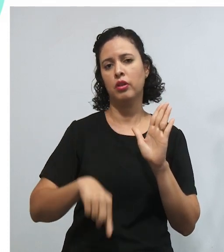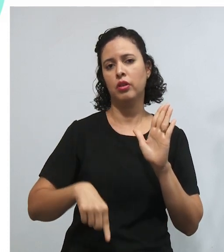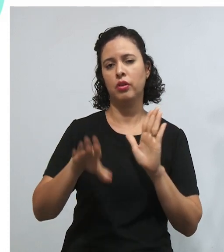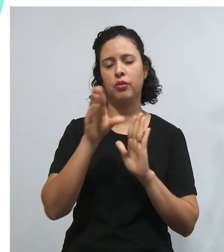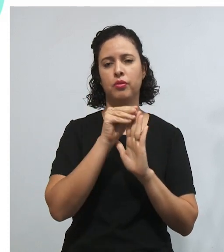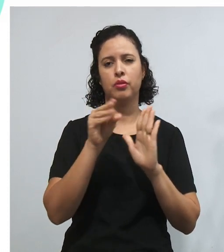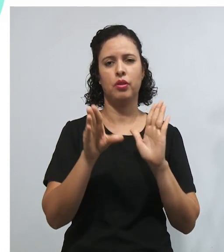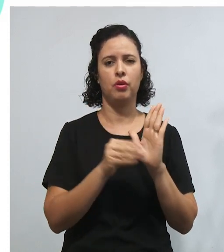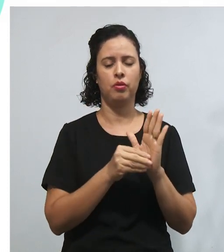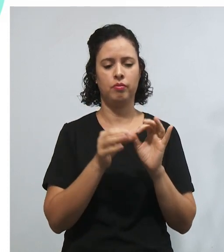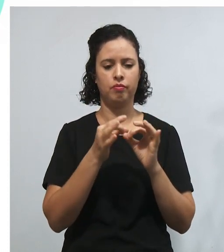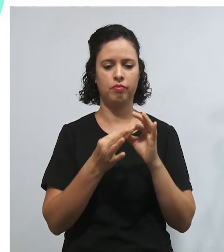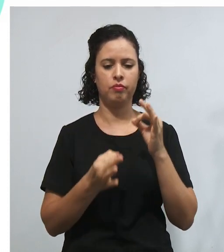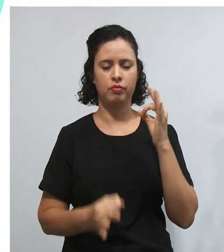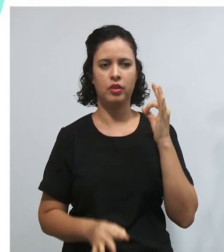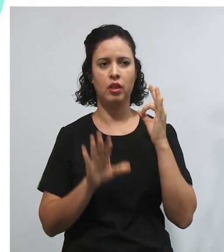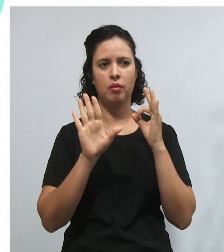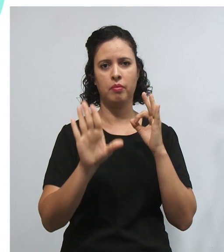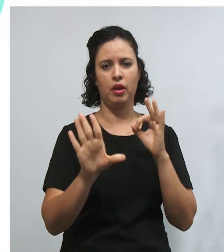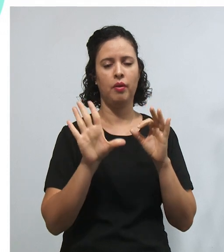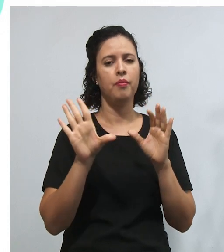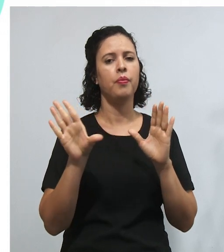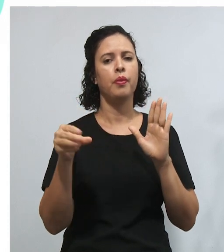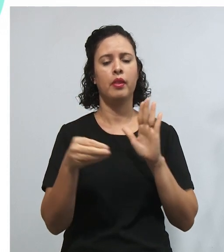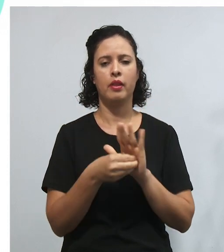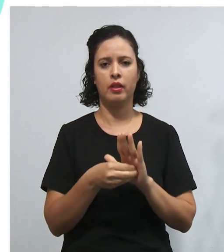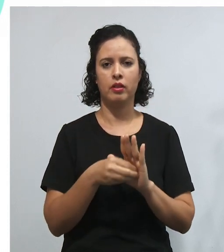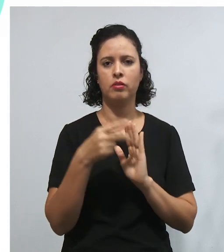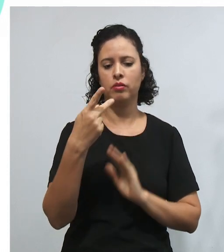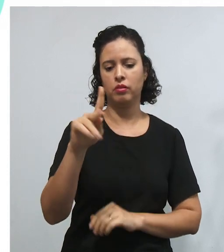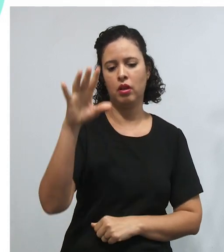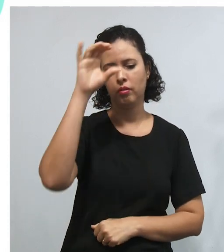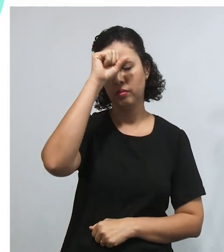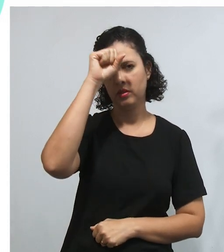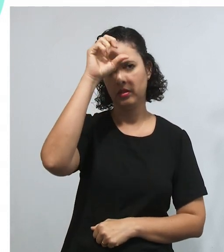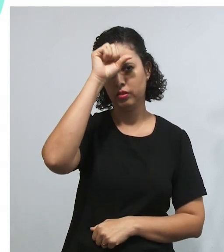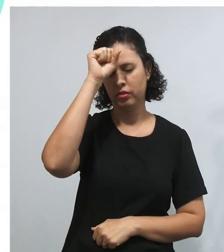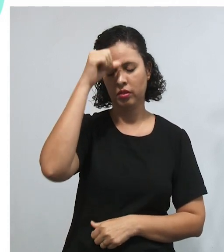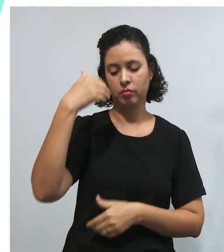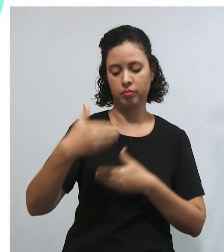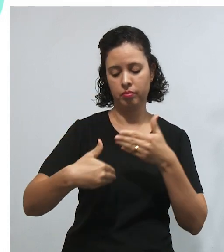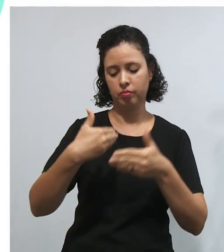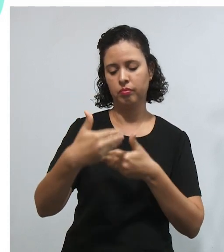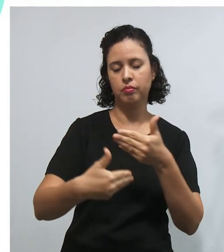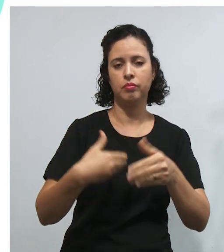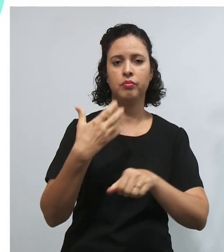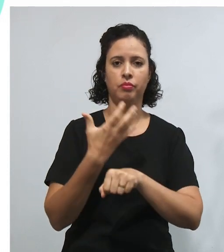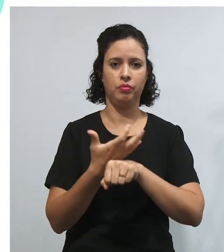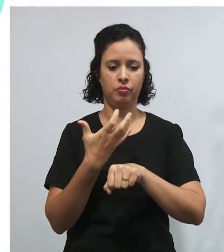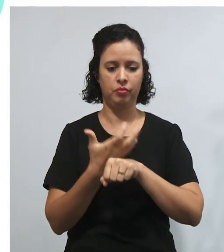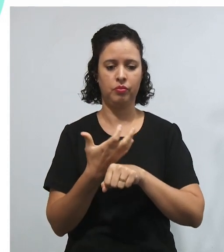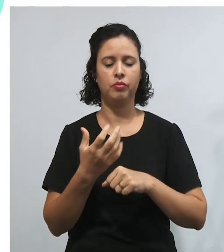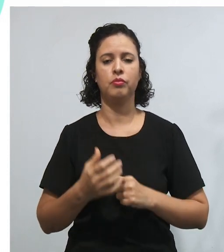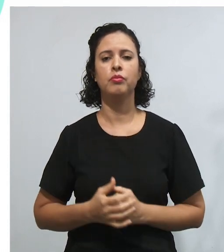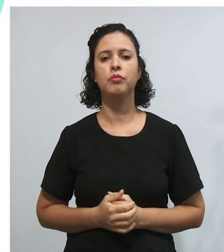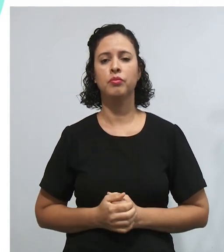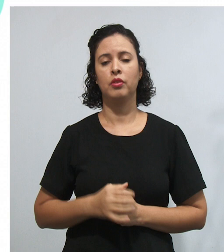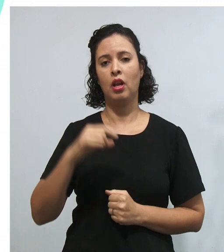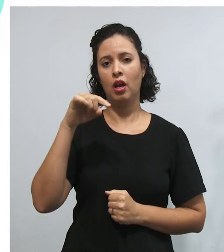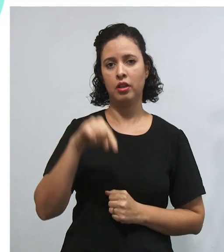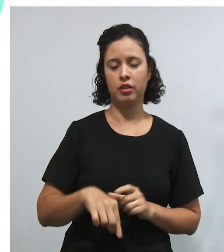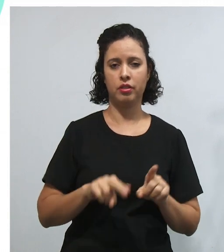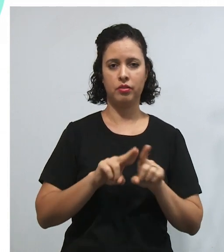pouco extenso, mas faz parte aí do seu aprendizado dentro do decorrer da nossa disciplina. Agora, na aula